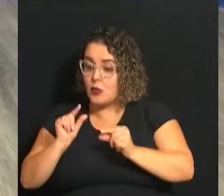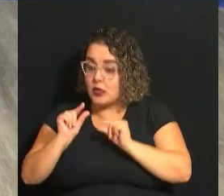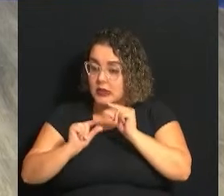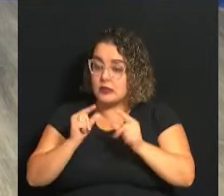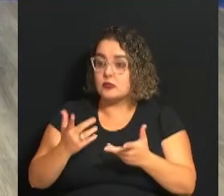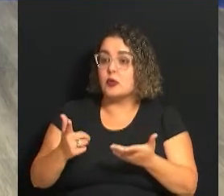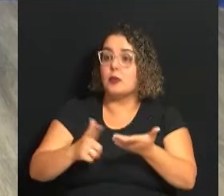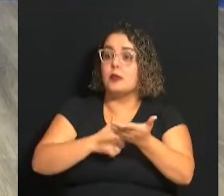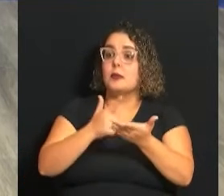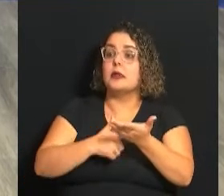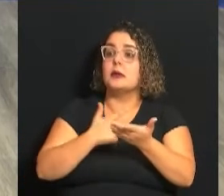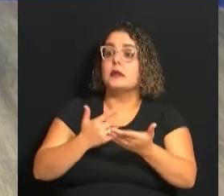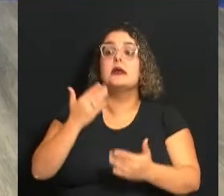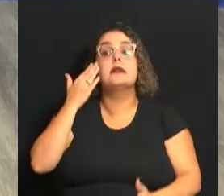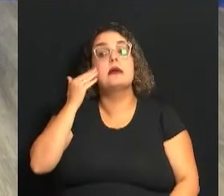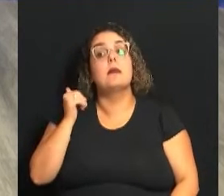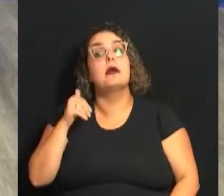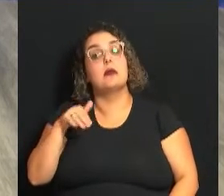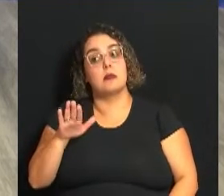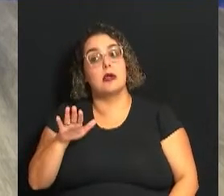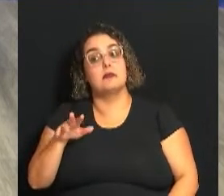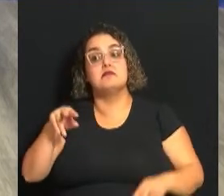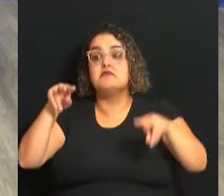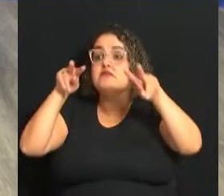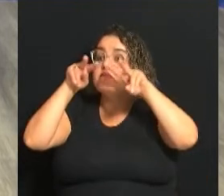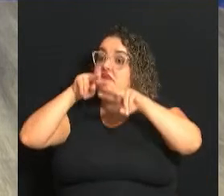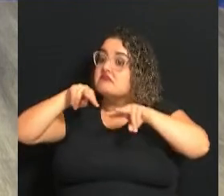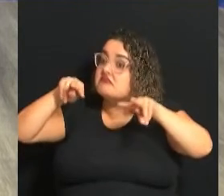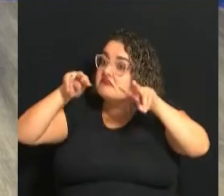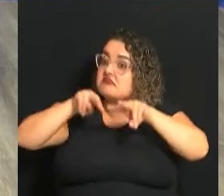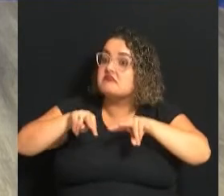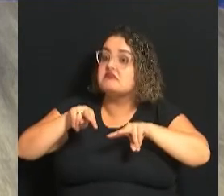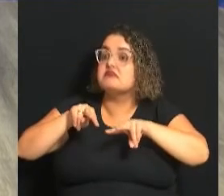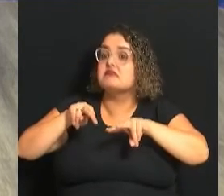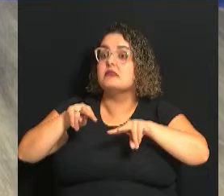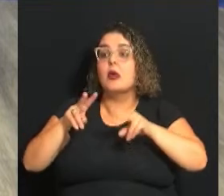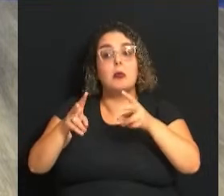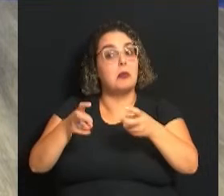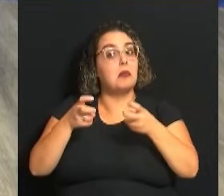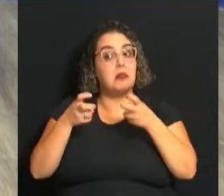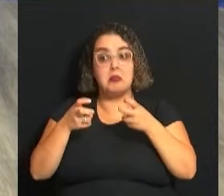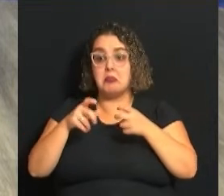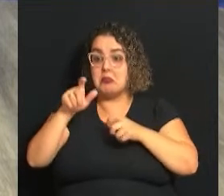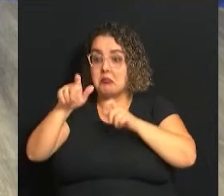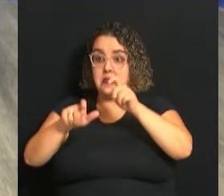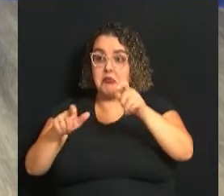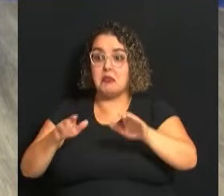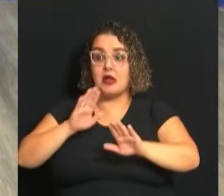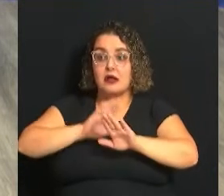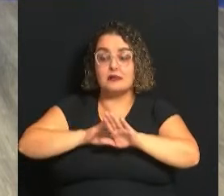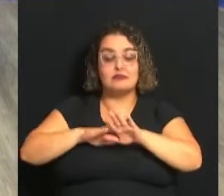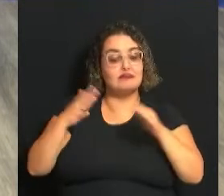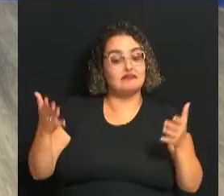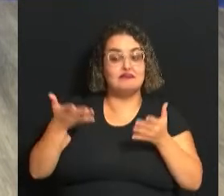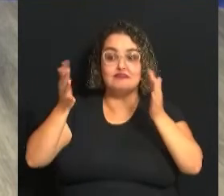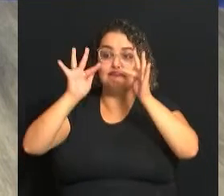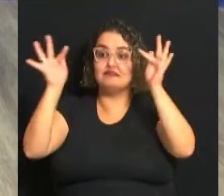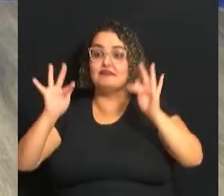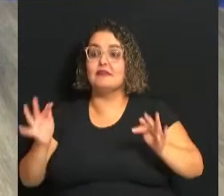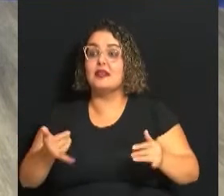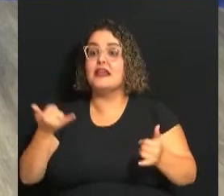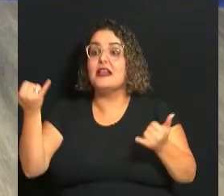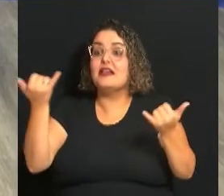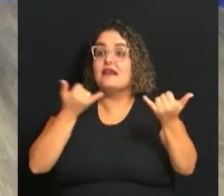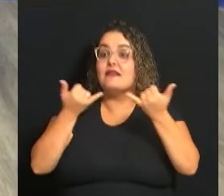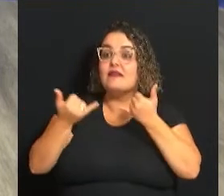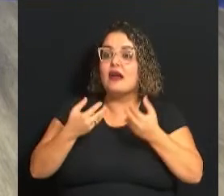saber um pouquinho sobre você. Eu olhando assim para você, dá para perceber que você é uma pessoa muito ativa, muito feliz. Me conta como